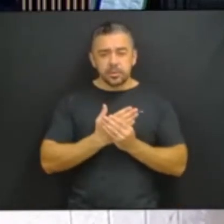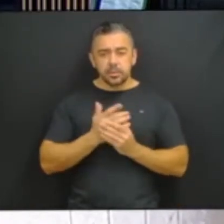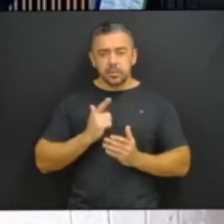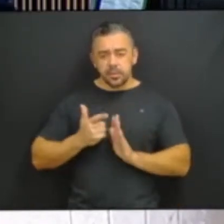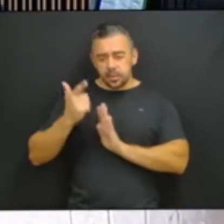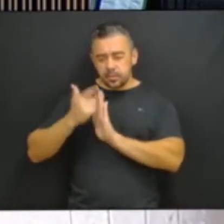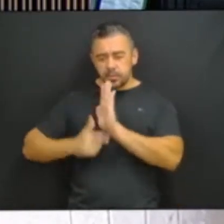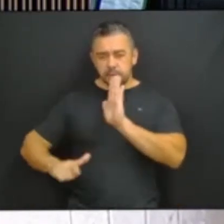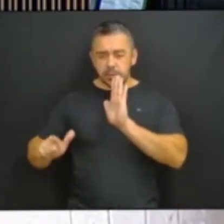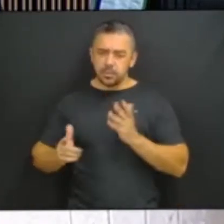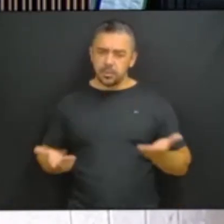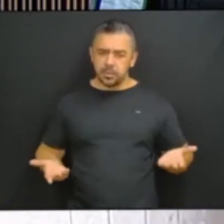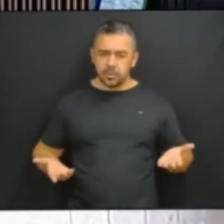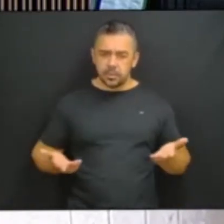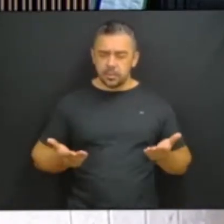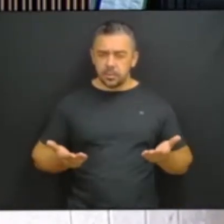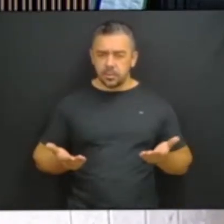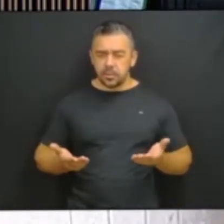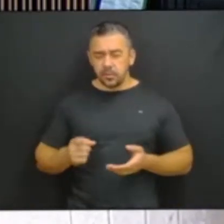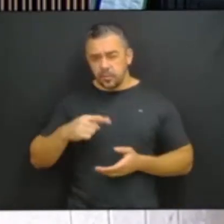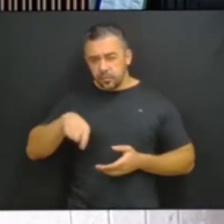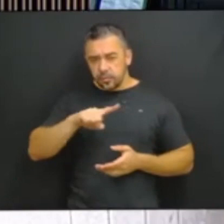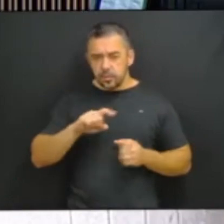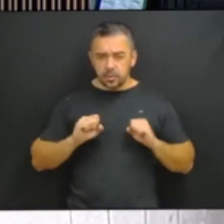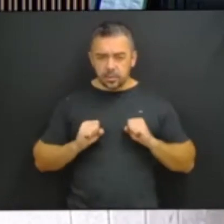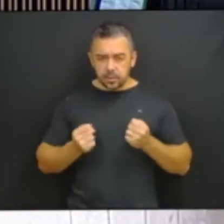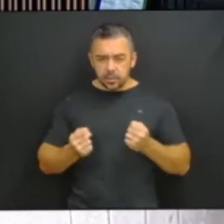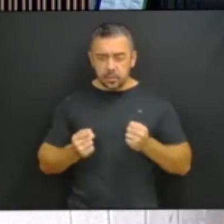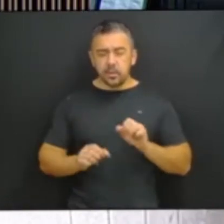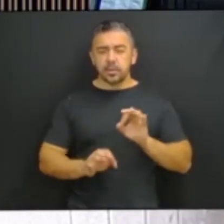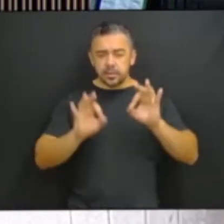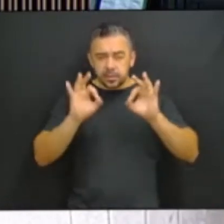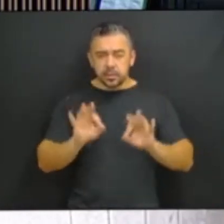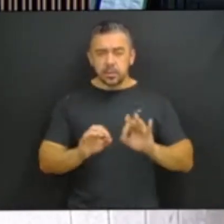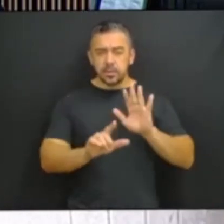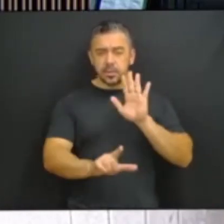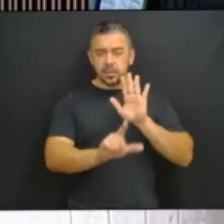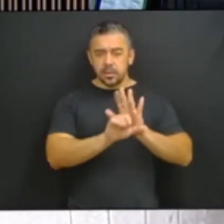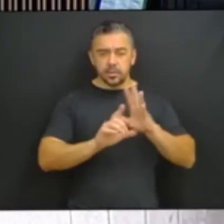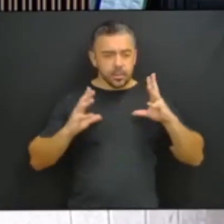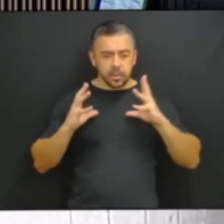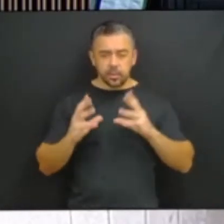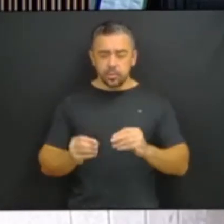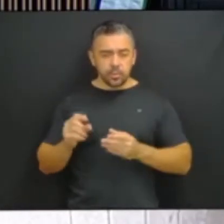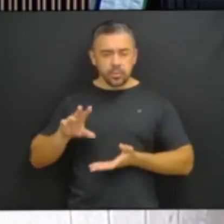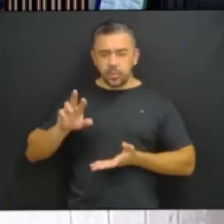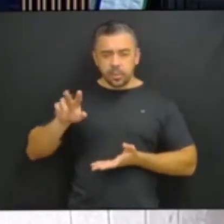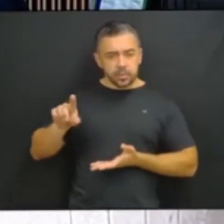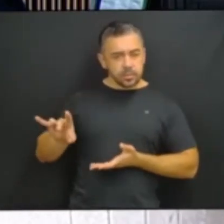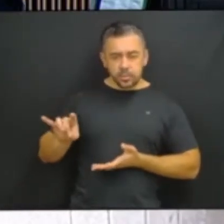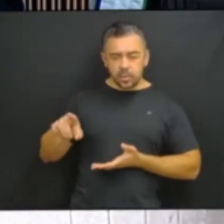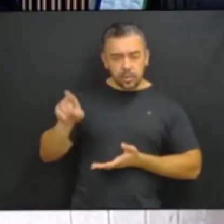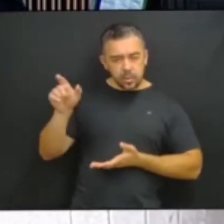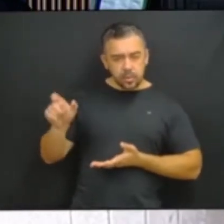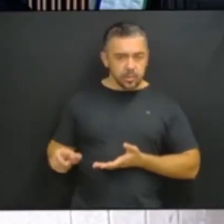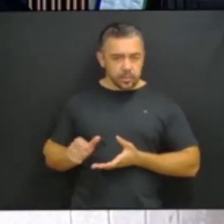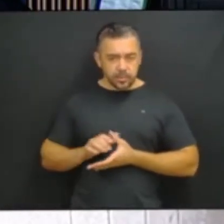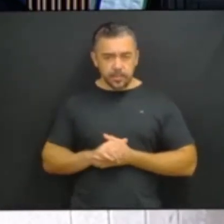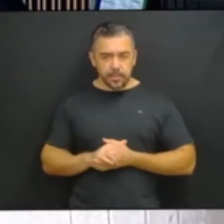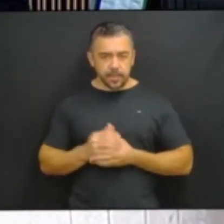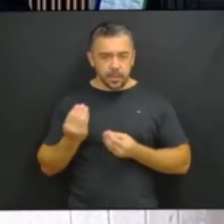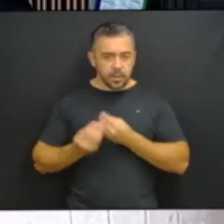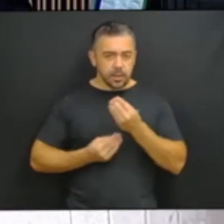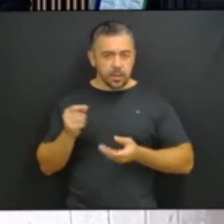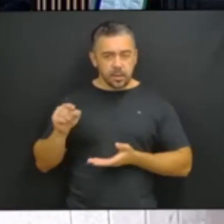ficha limpa Ora se vocês defendem a legalidade é para todos não é só para ele como que ele